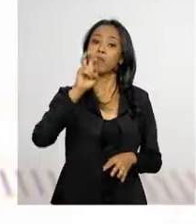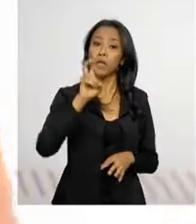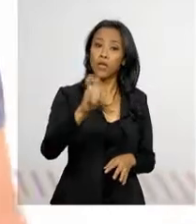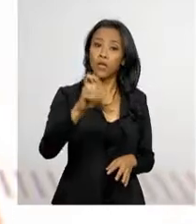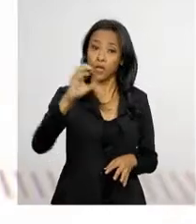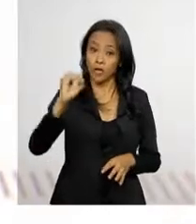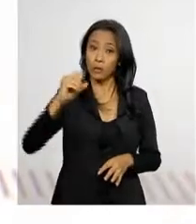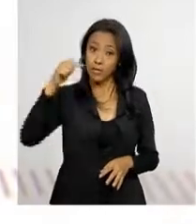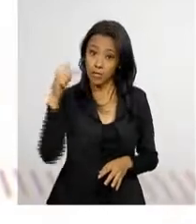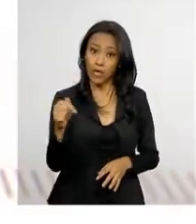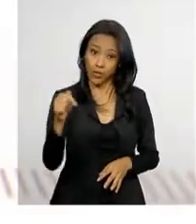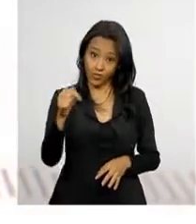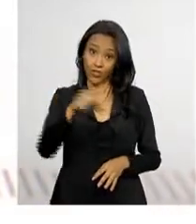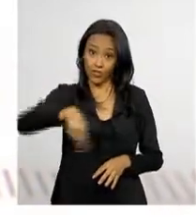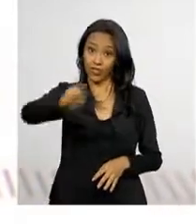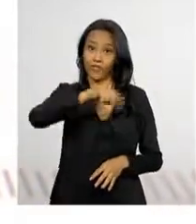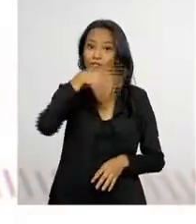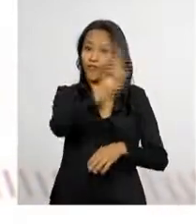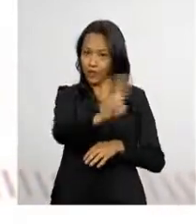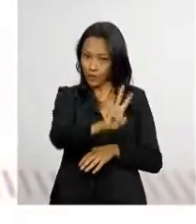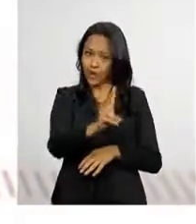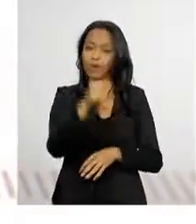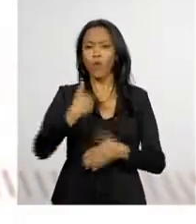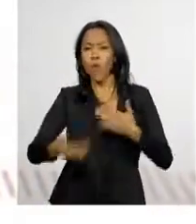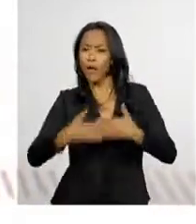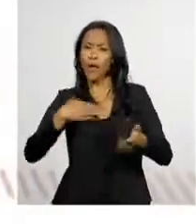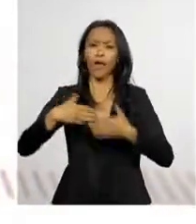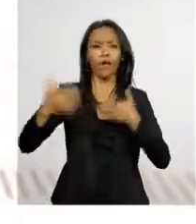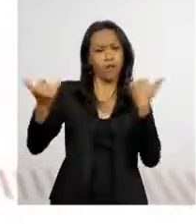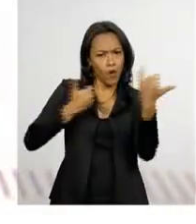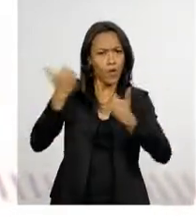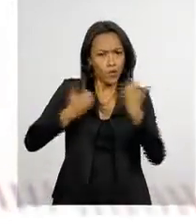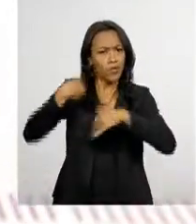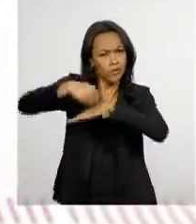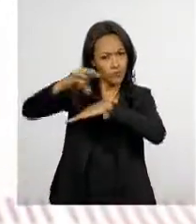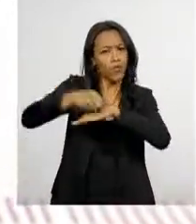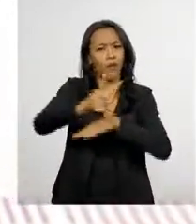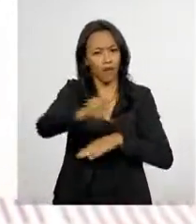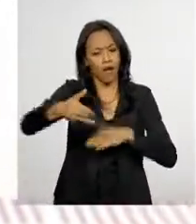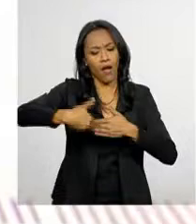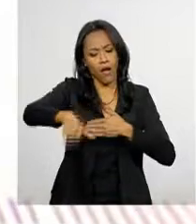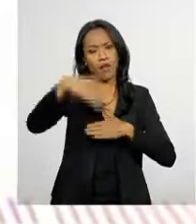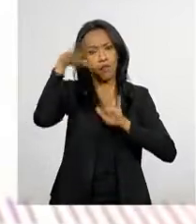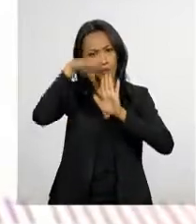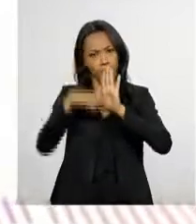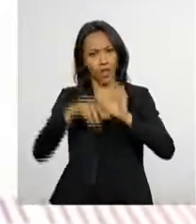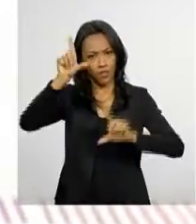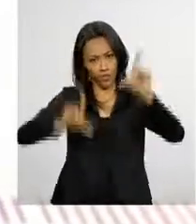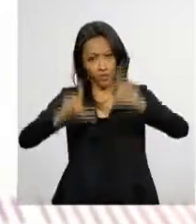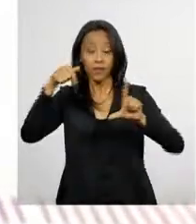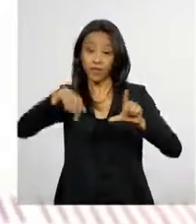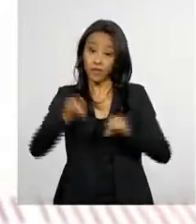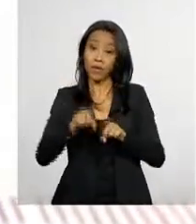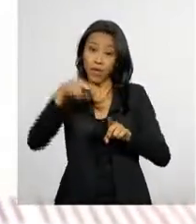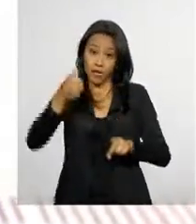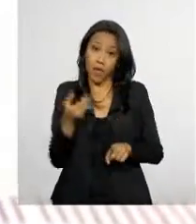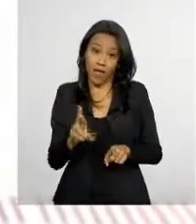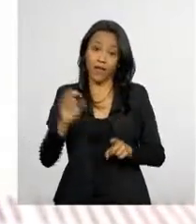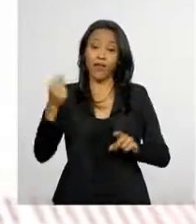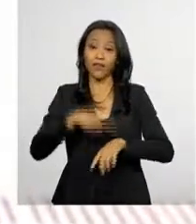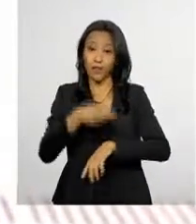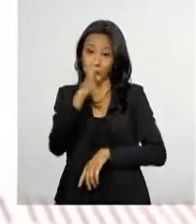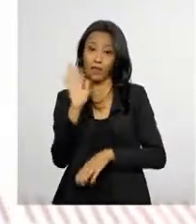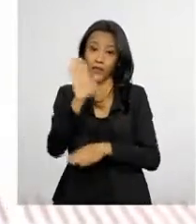1.507 venezuelanos. Outras informações a qualquer momento na nossa programação e também no repórter NBR às